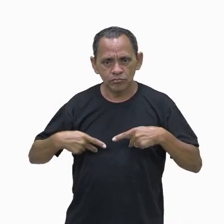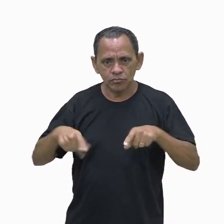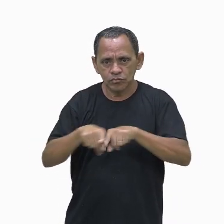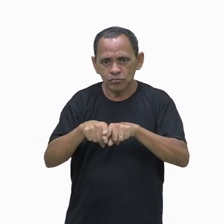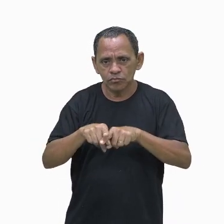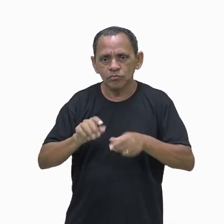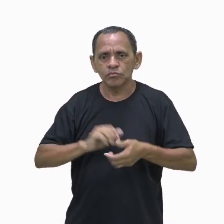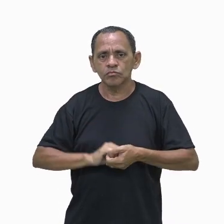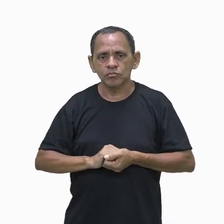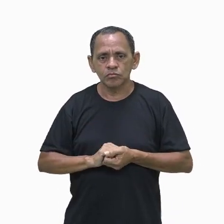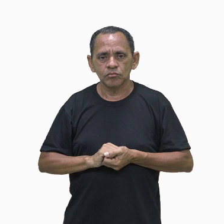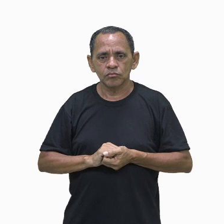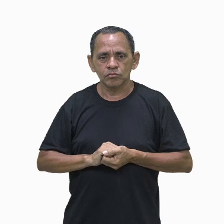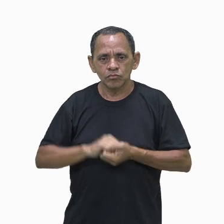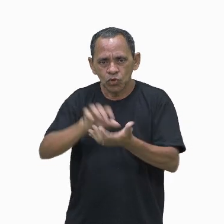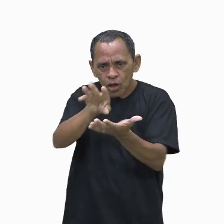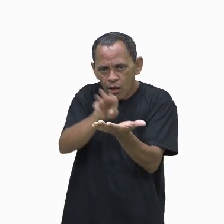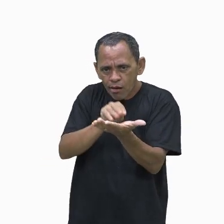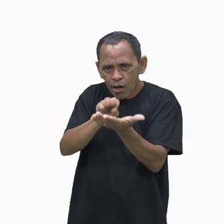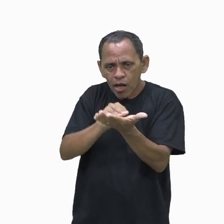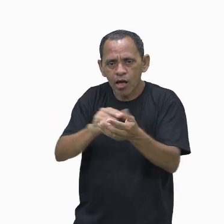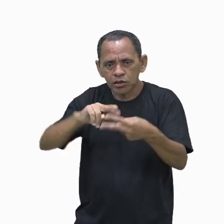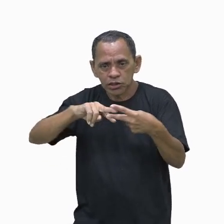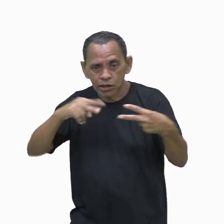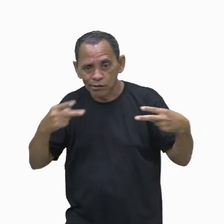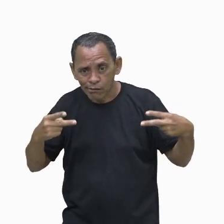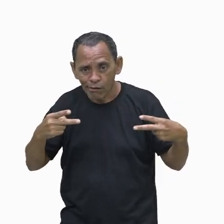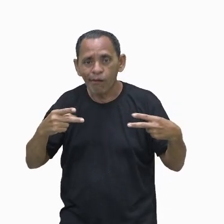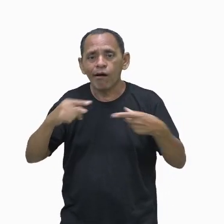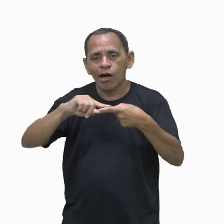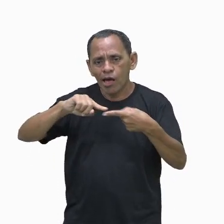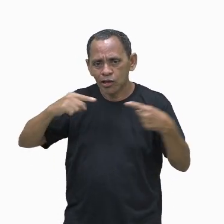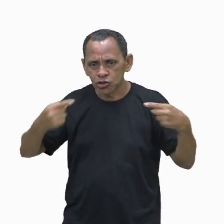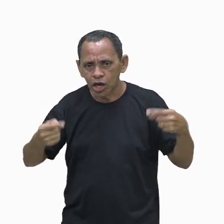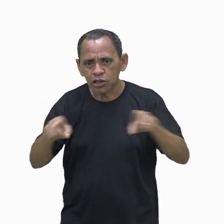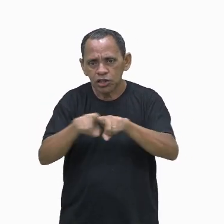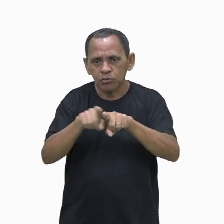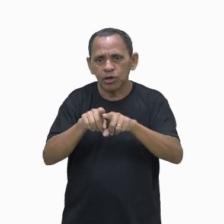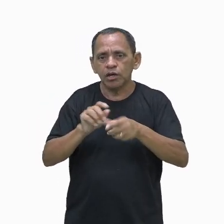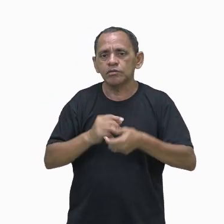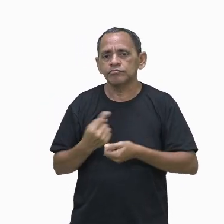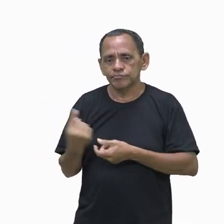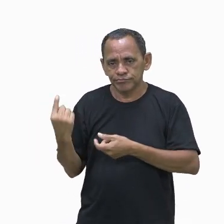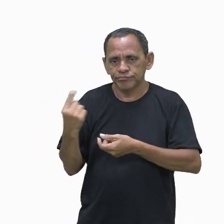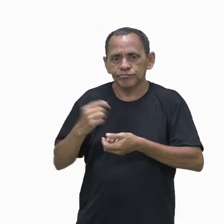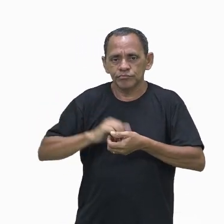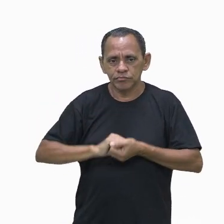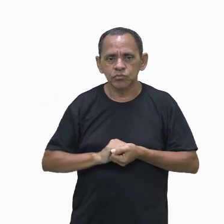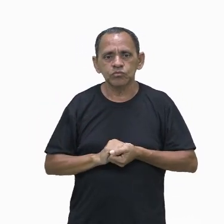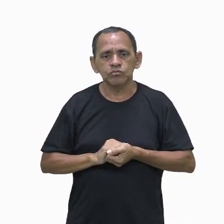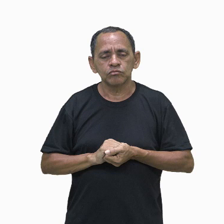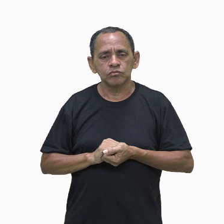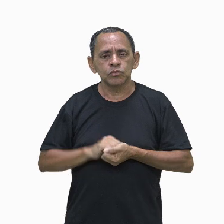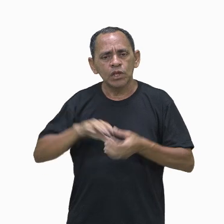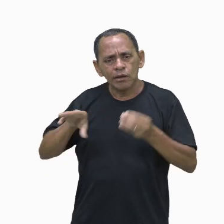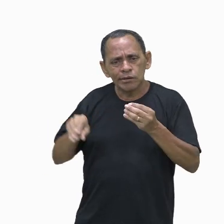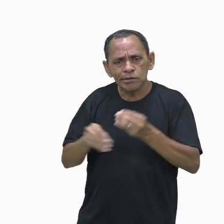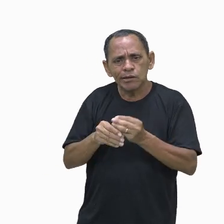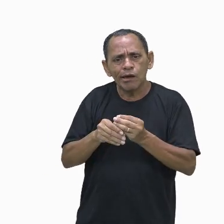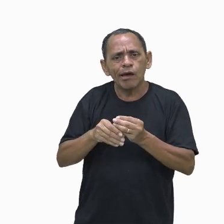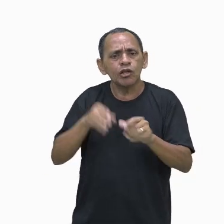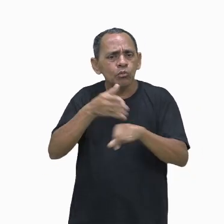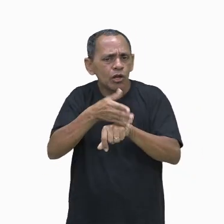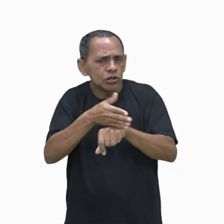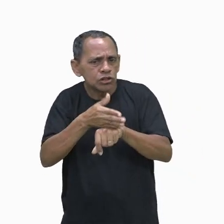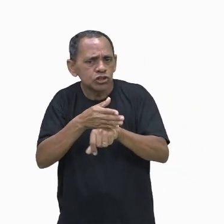Componente do DNA e do RNA, isso mesmo, os glicídios ou carboidratos farão parte da estrutura